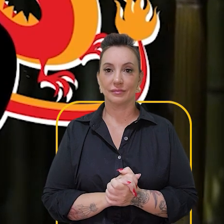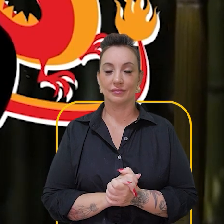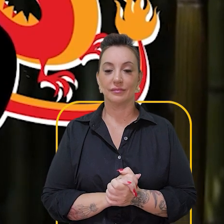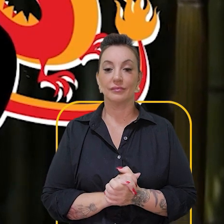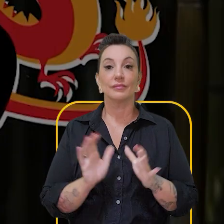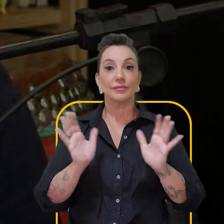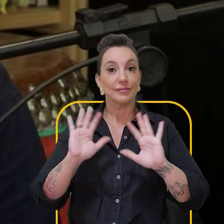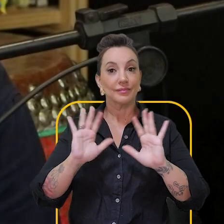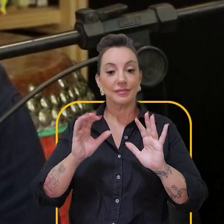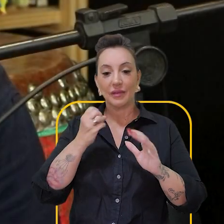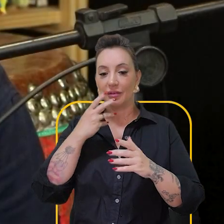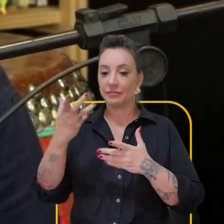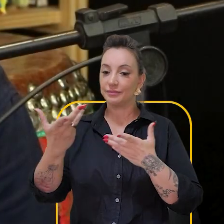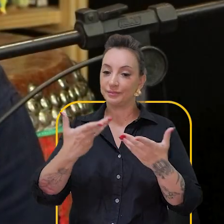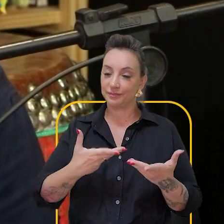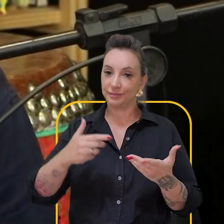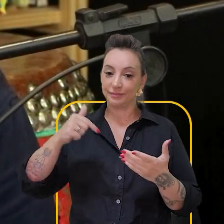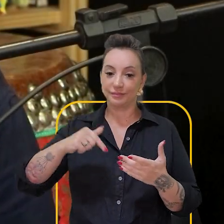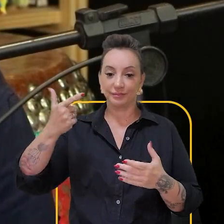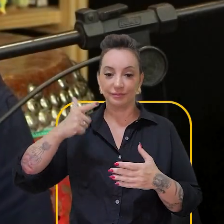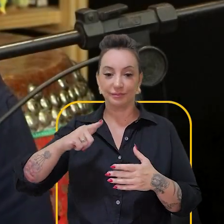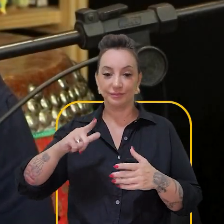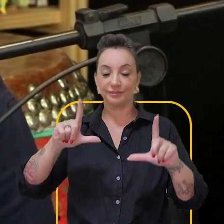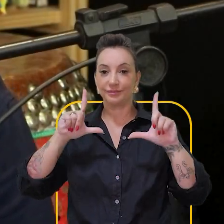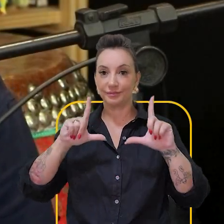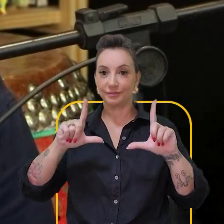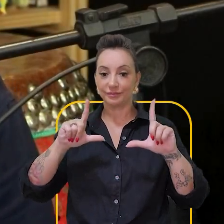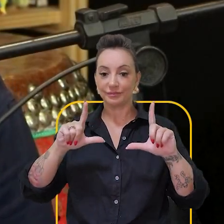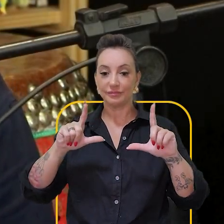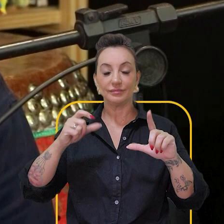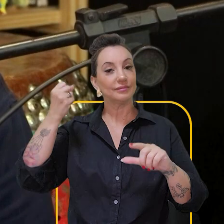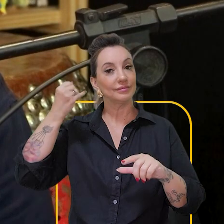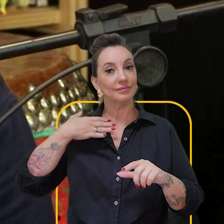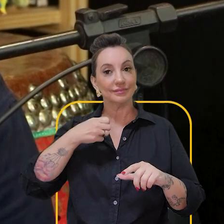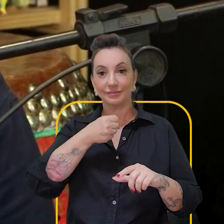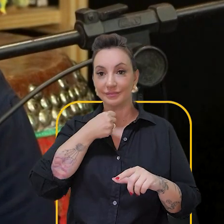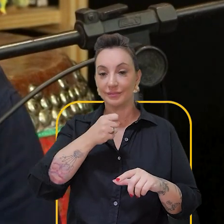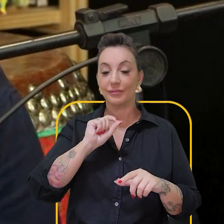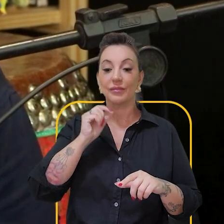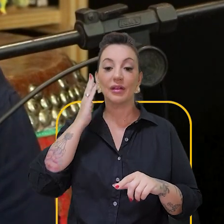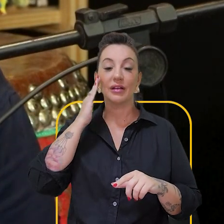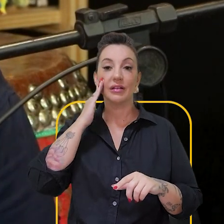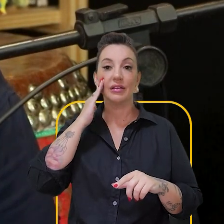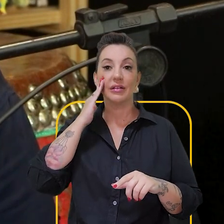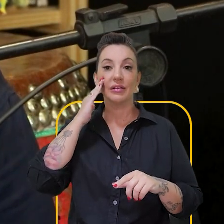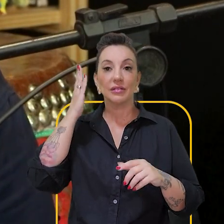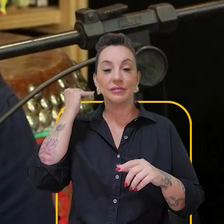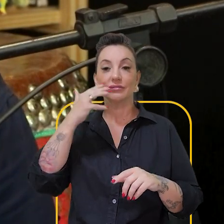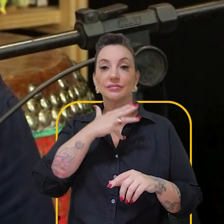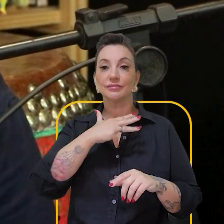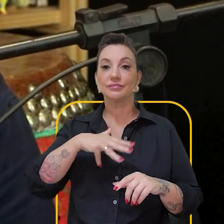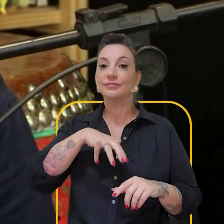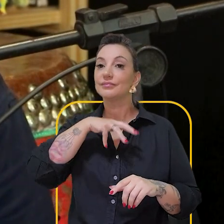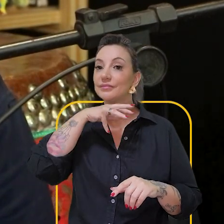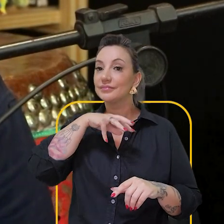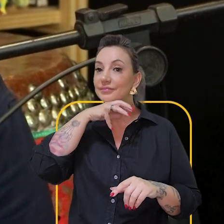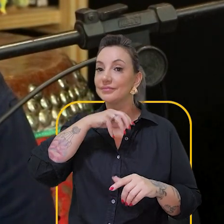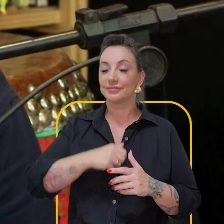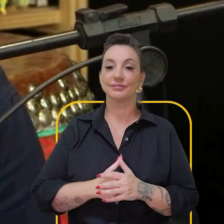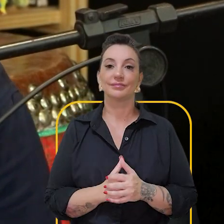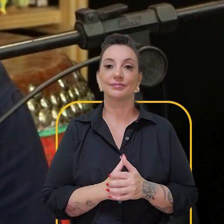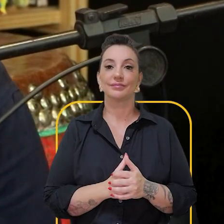apoio olá olá olá sejam bem-vindos a mais um episódio do nosso podcast o que sei sobre tigres e